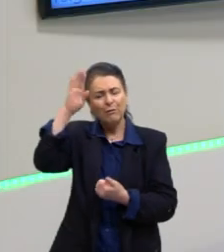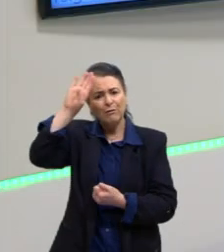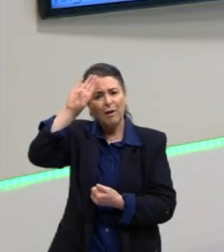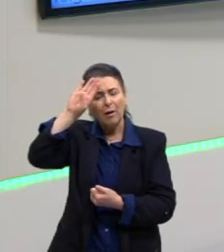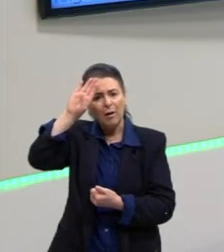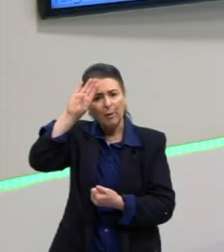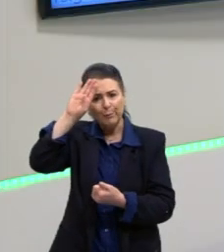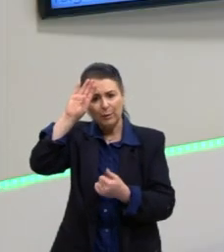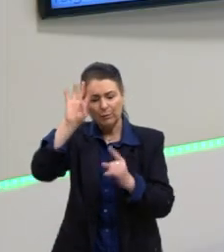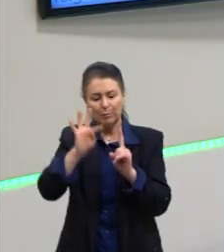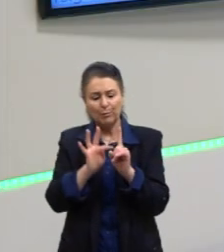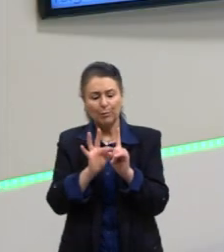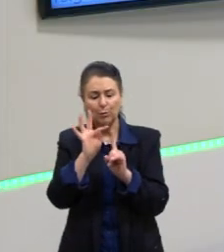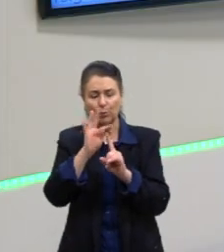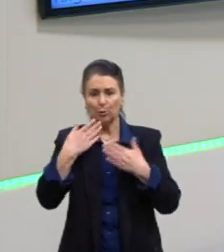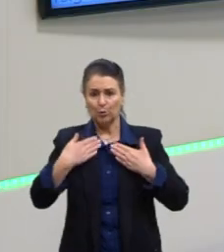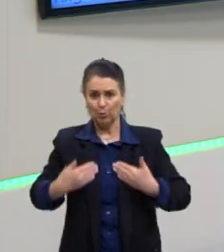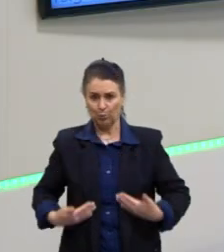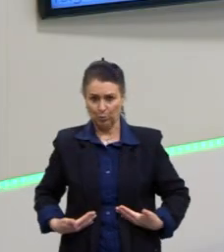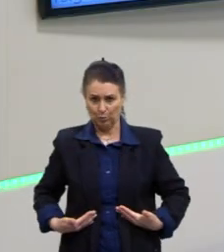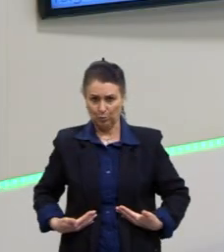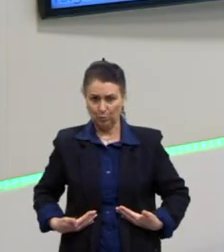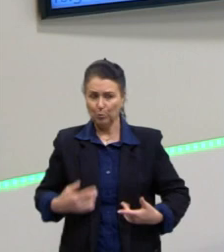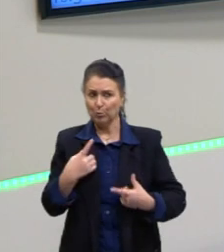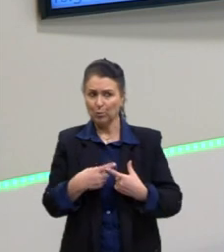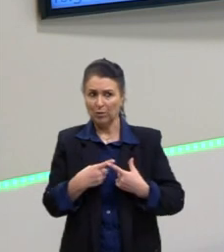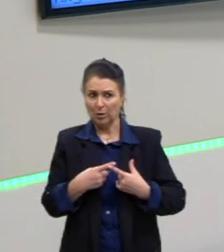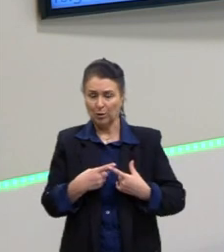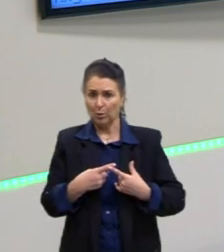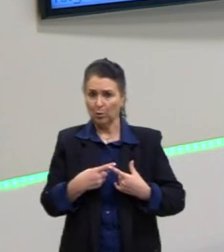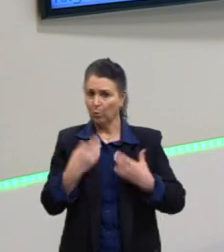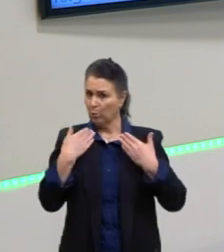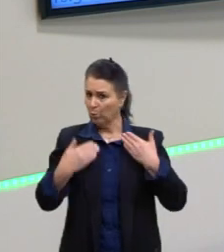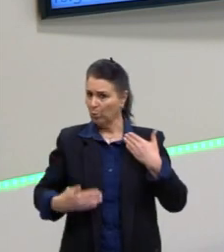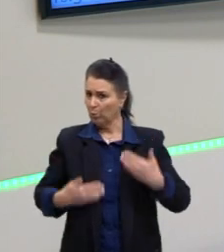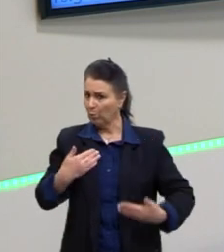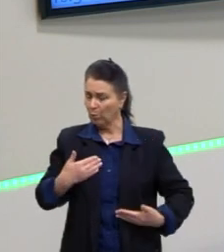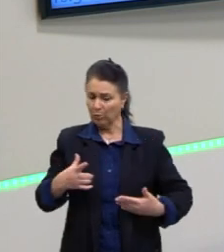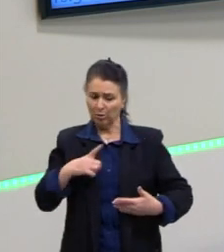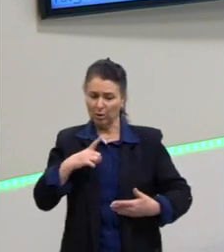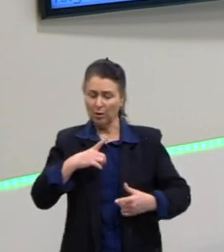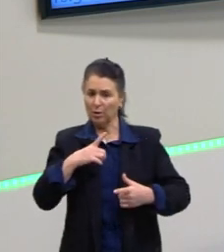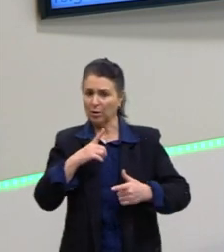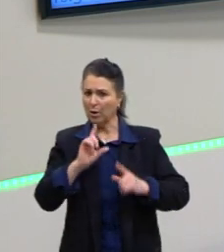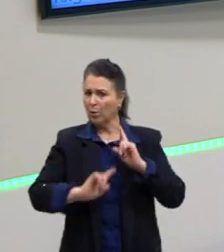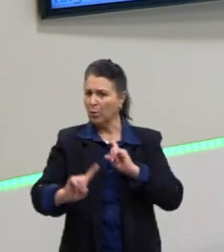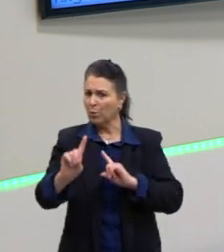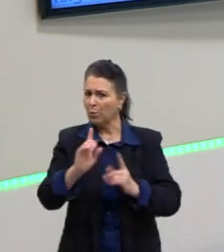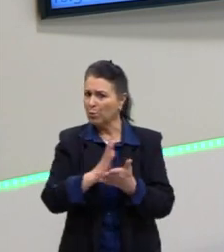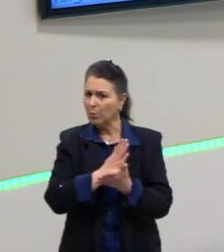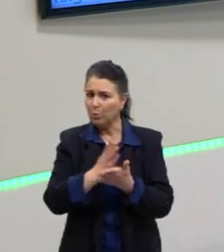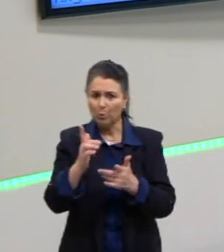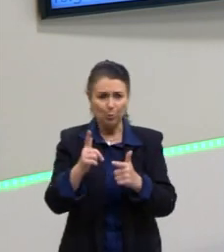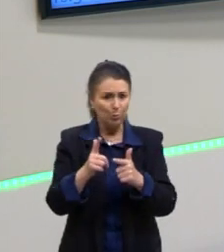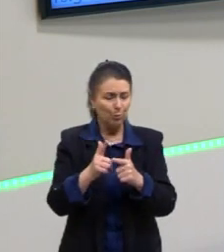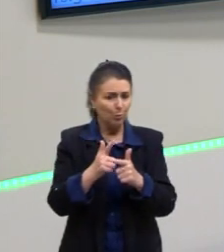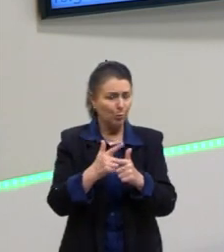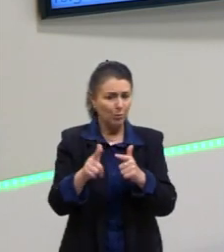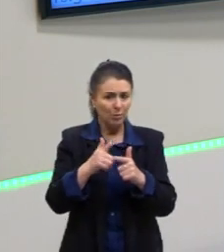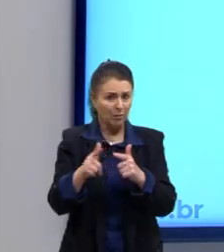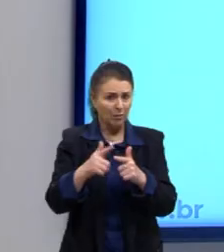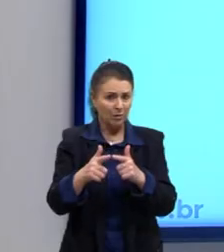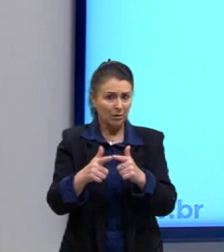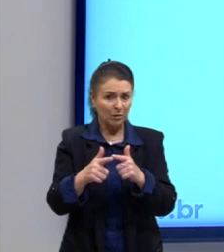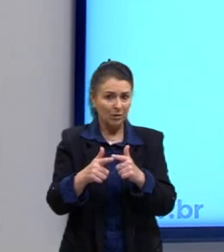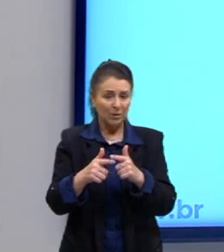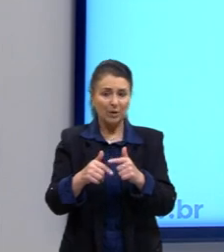a relação de causa e efeito nunca esqueça disso Isso é bem comum nas provas de Filosofia e discussões e filosofia essa questão da causa e